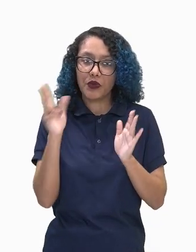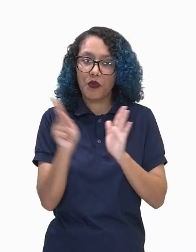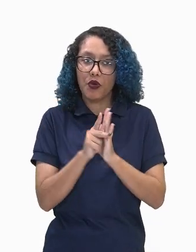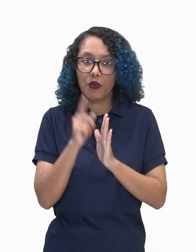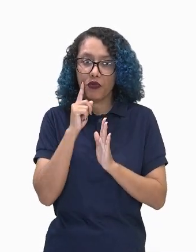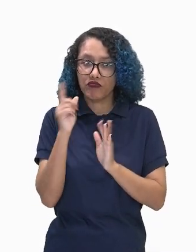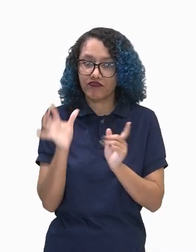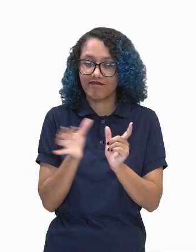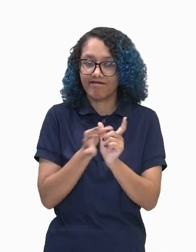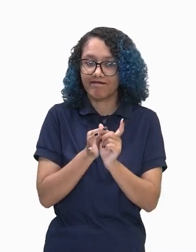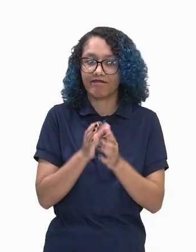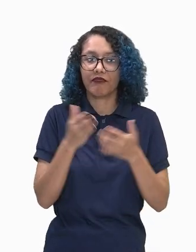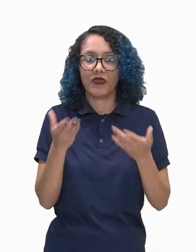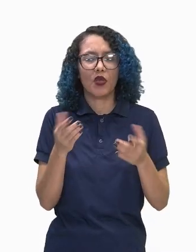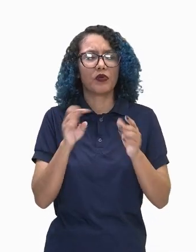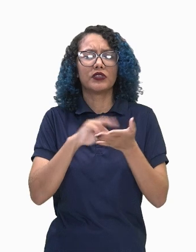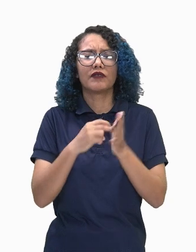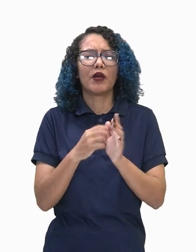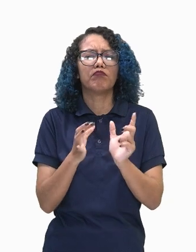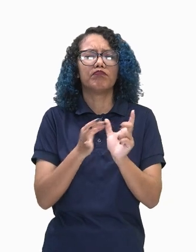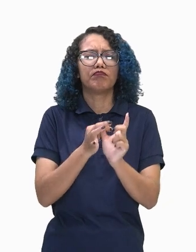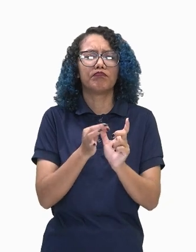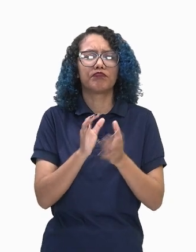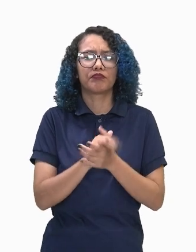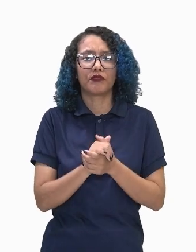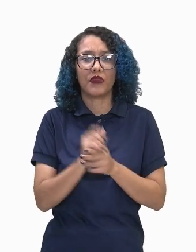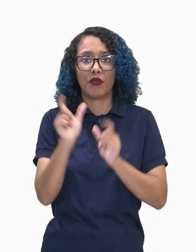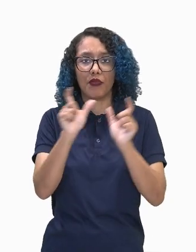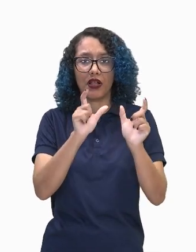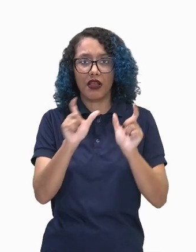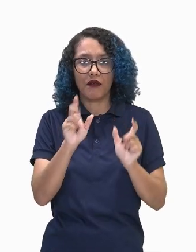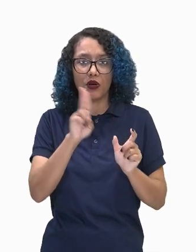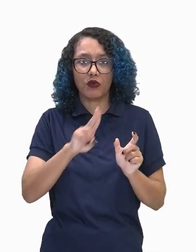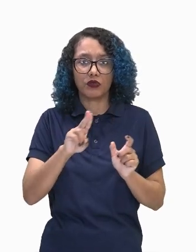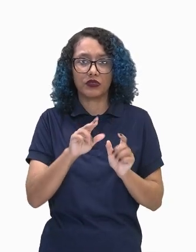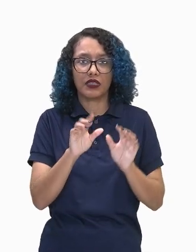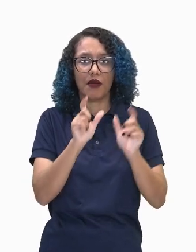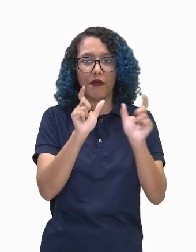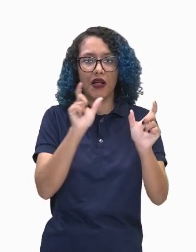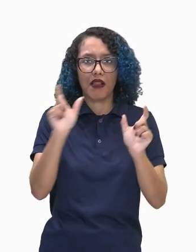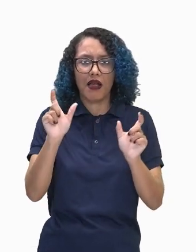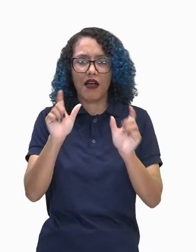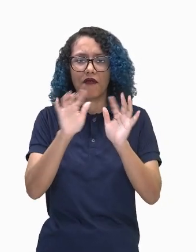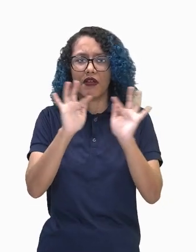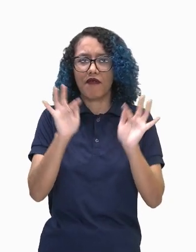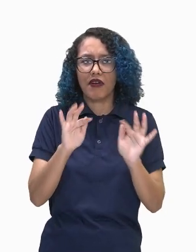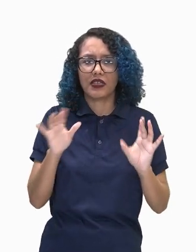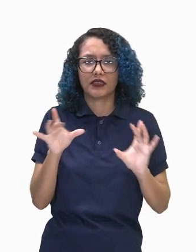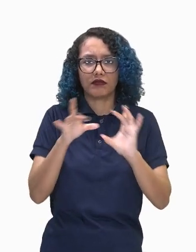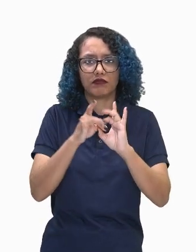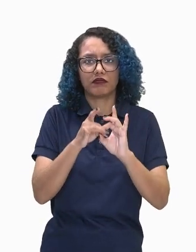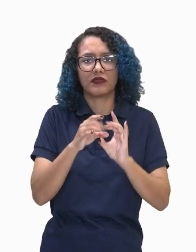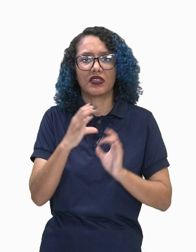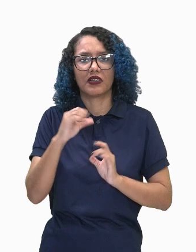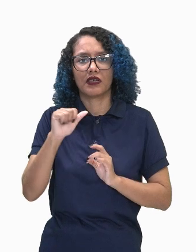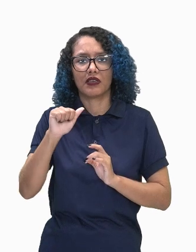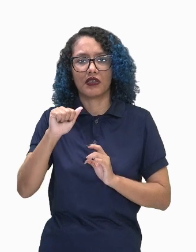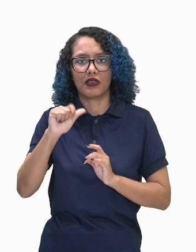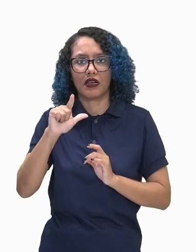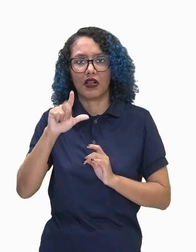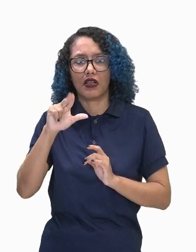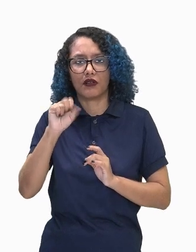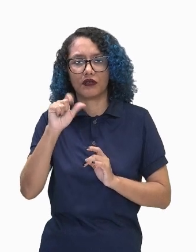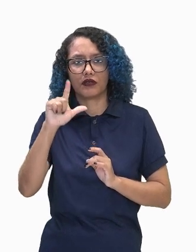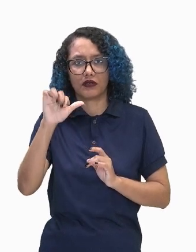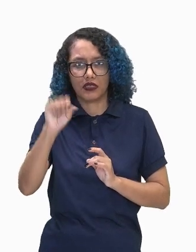São palavras que usamos para ligar palavras, frases ou cláusulas. Quando eu falo cláusulas, gente, é uma tradução bem literal do inglês,